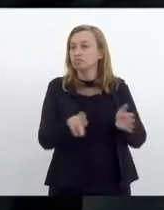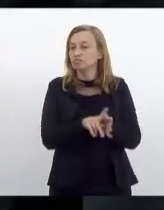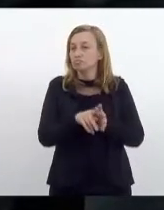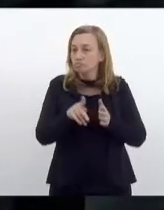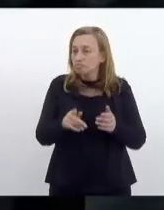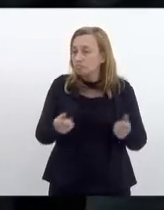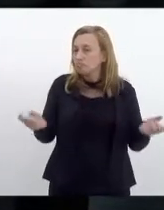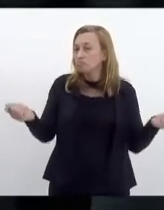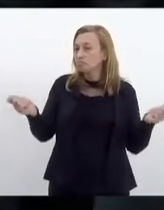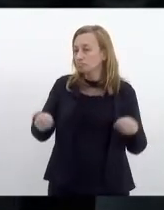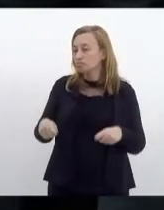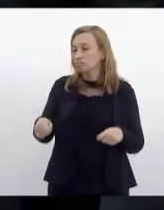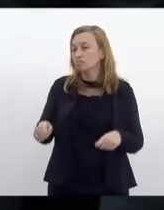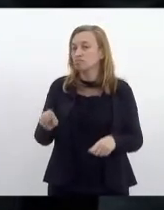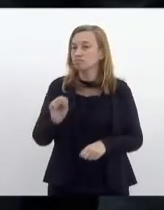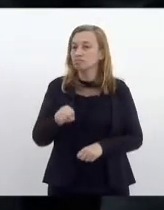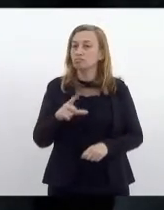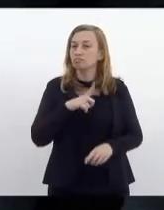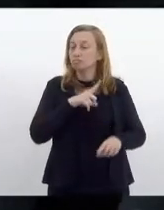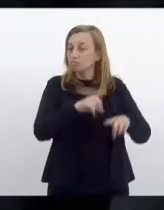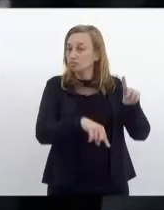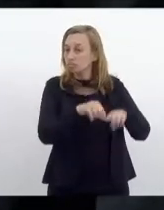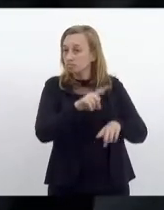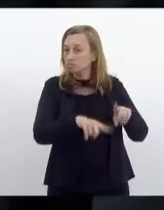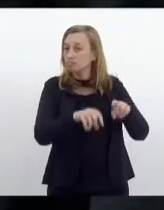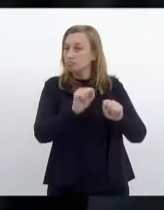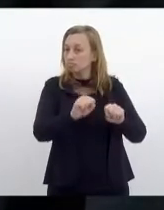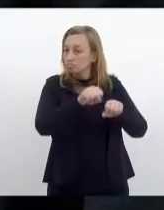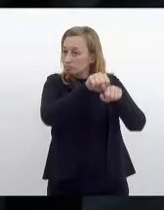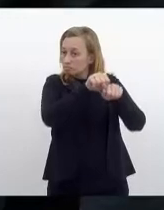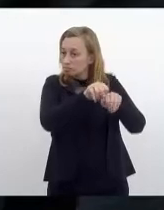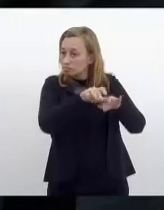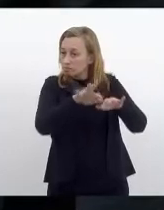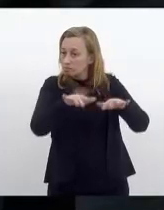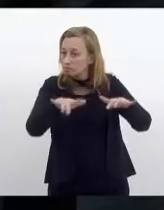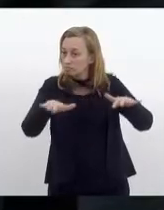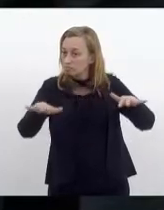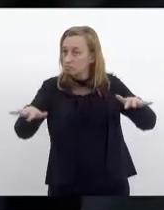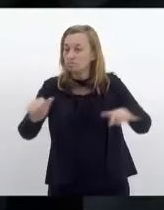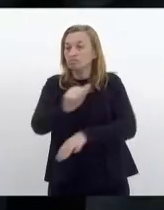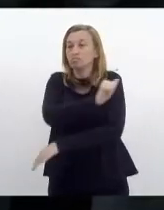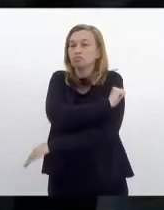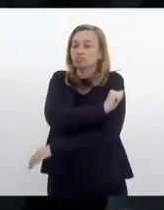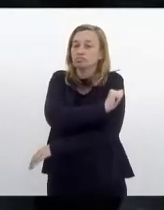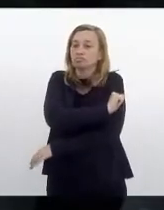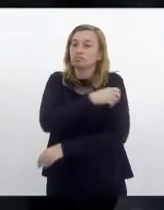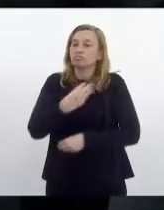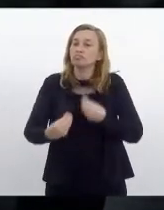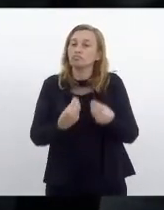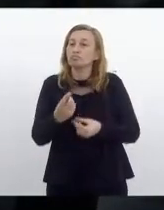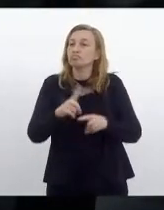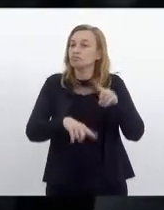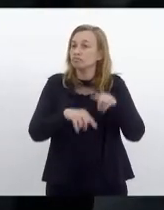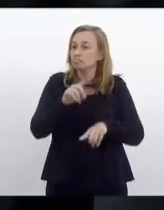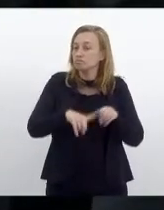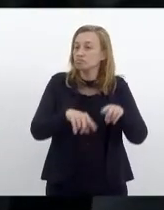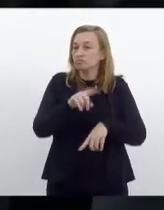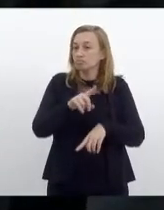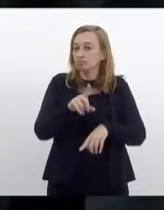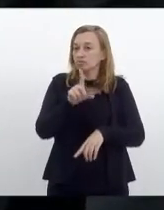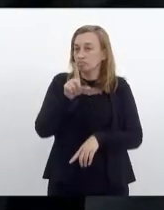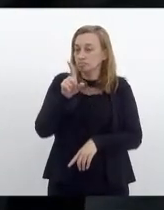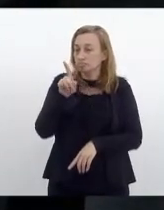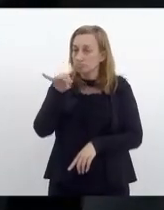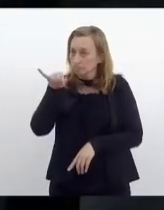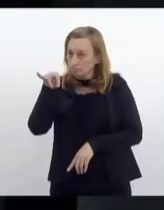uma possibilidade para que esse material possa ser disponibilizado aos alunos, né, como um material didático permanente,